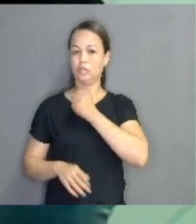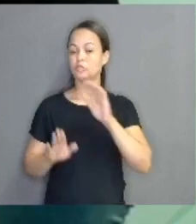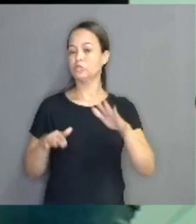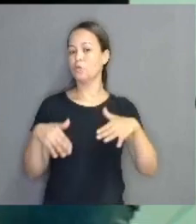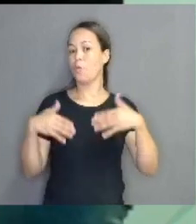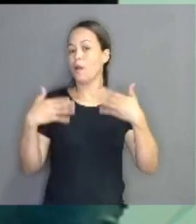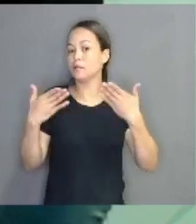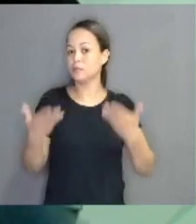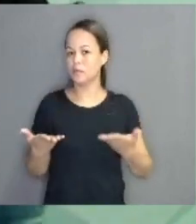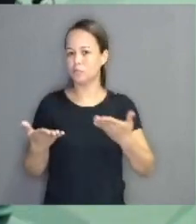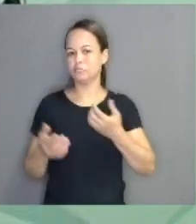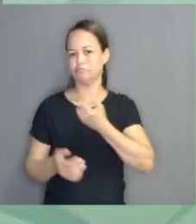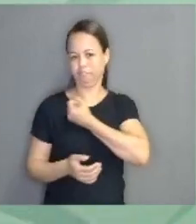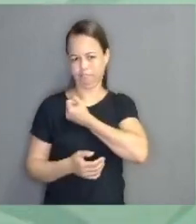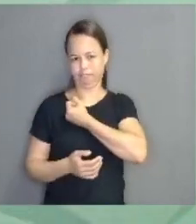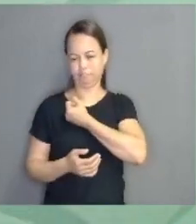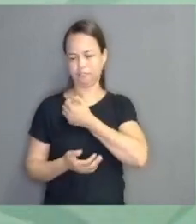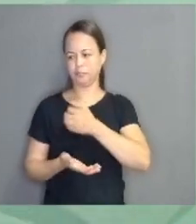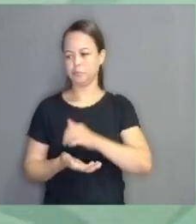números?